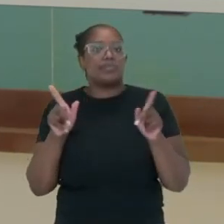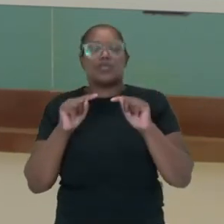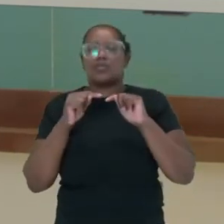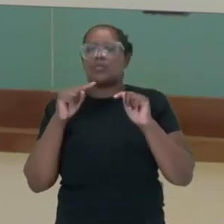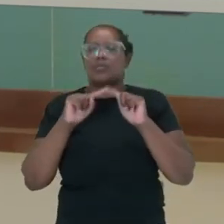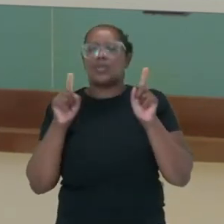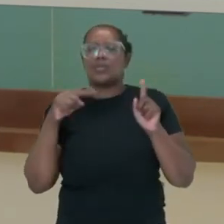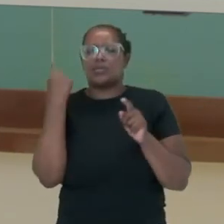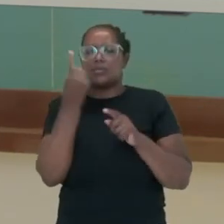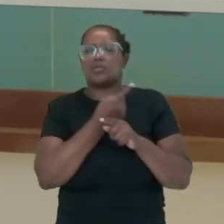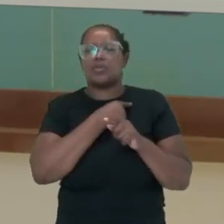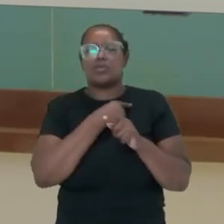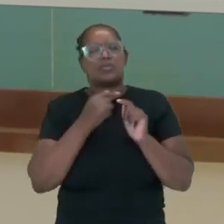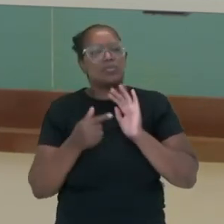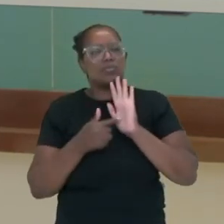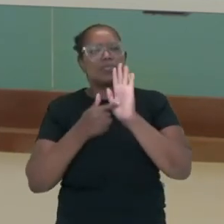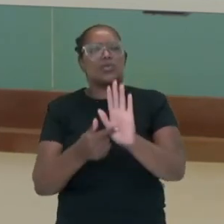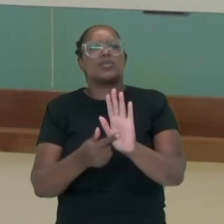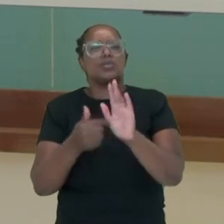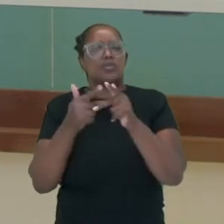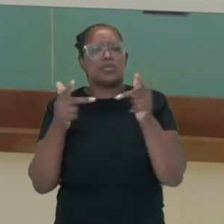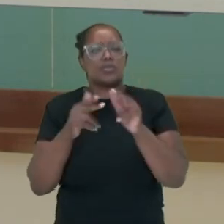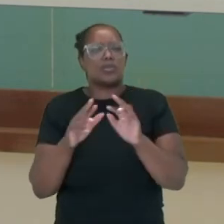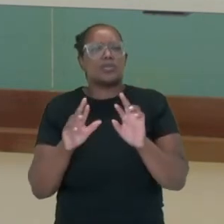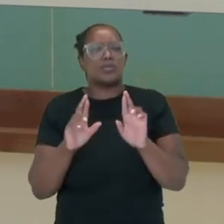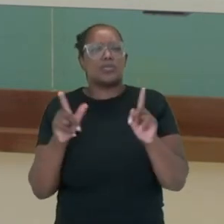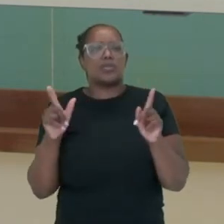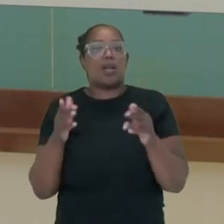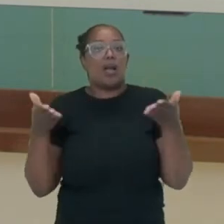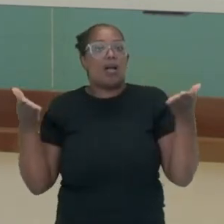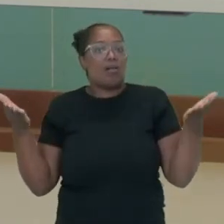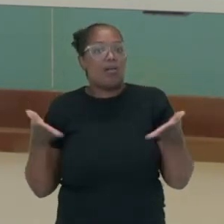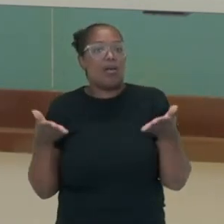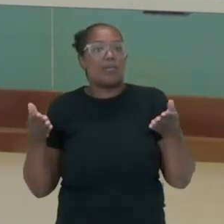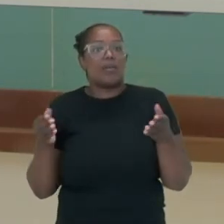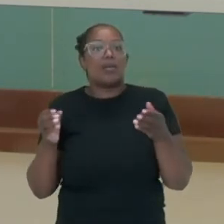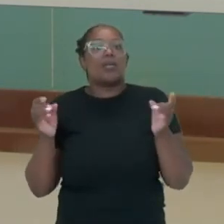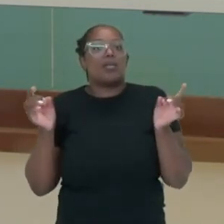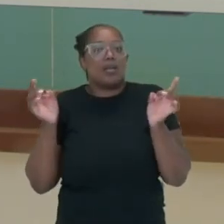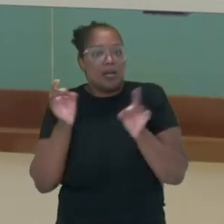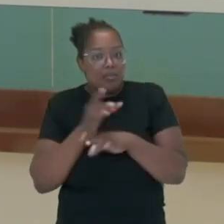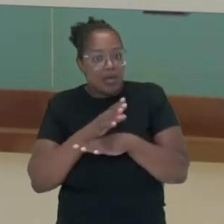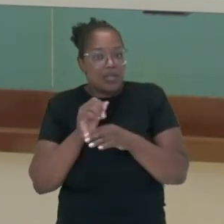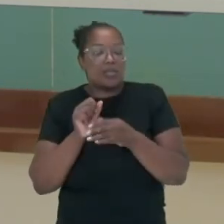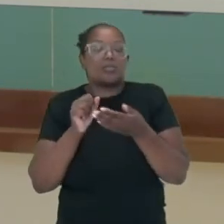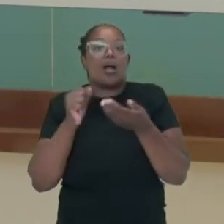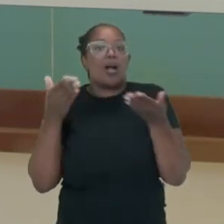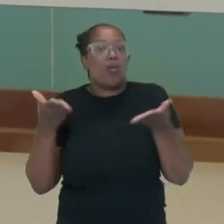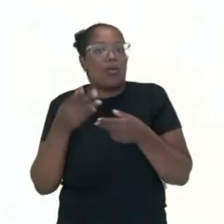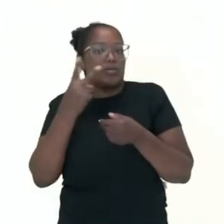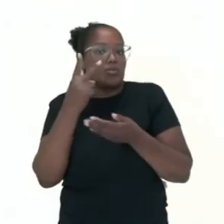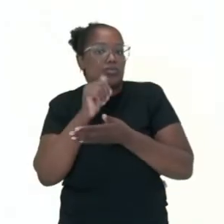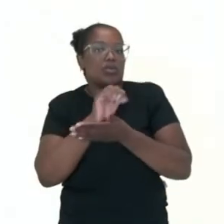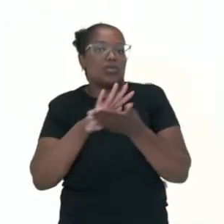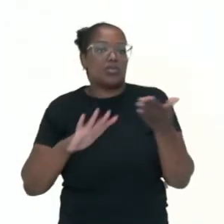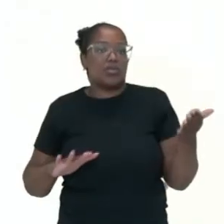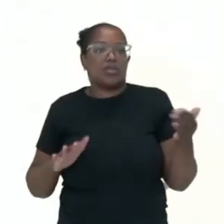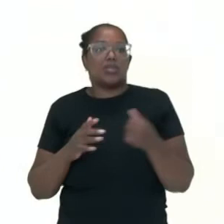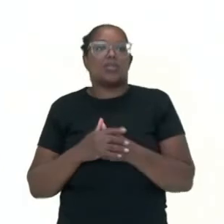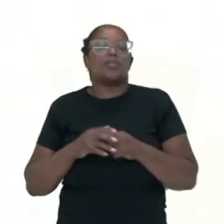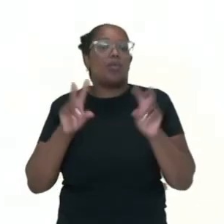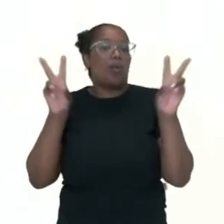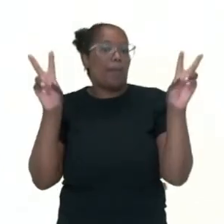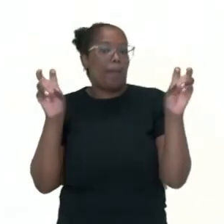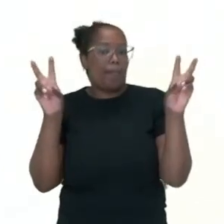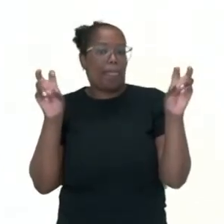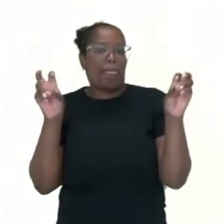evidenciamos, teve conflito militar sim em outros lugares. Para fechar essa etapa, vamos falar então na seguinte atividade, sobre